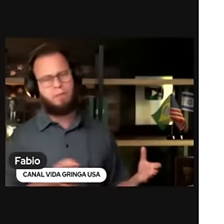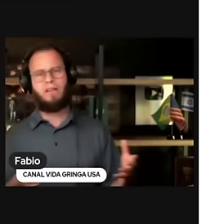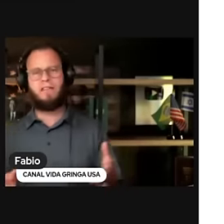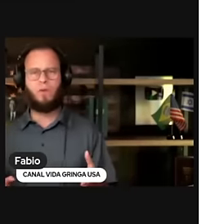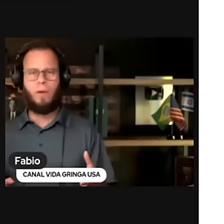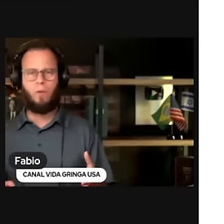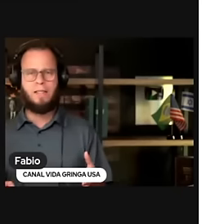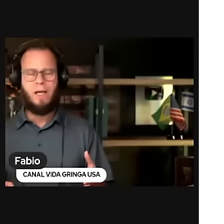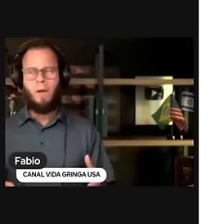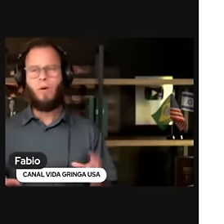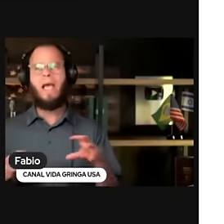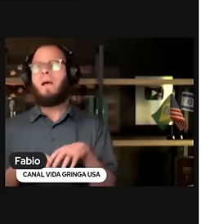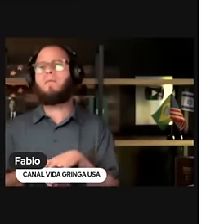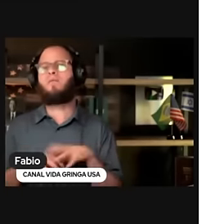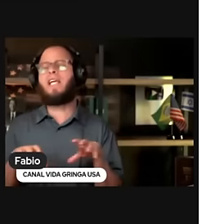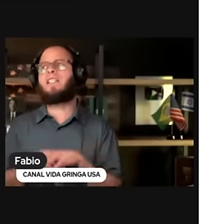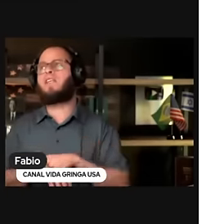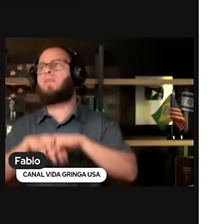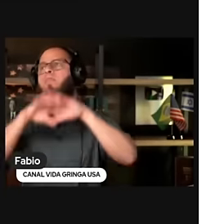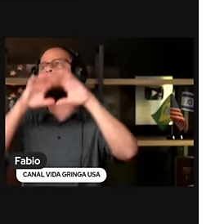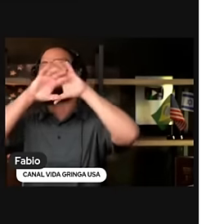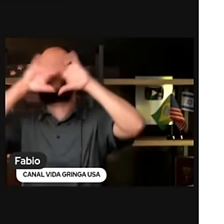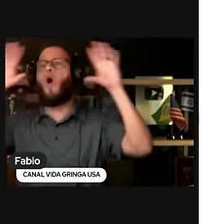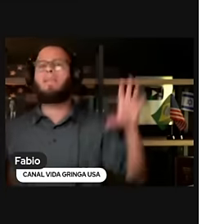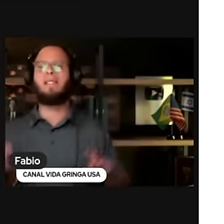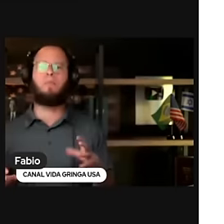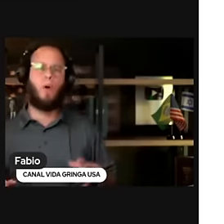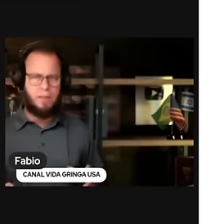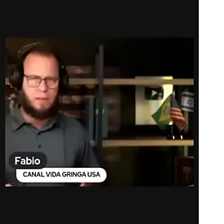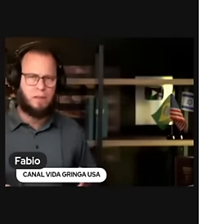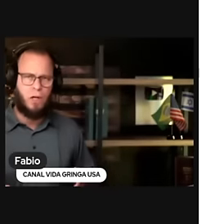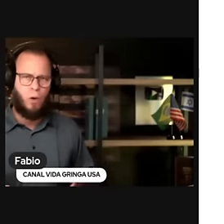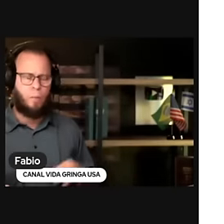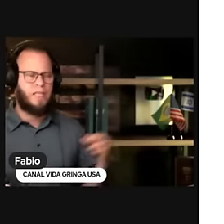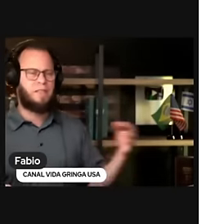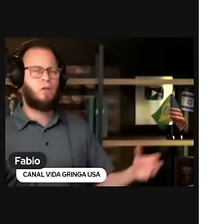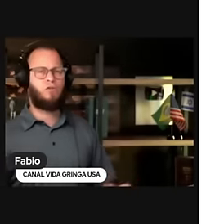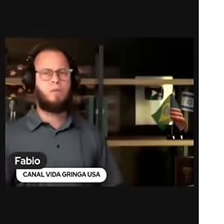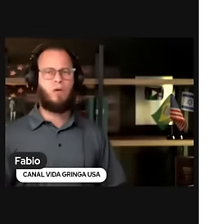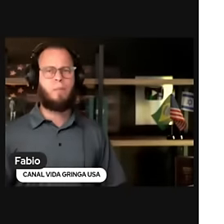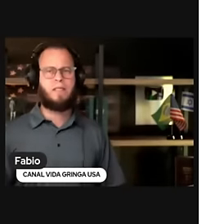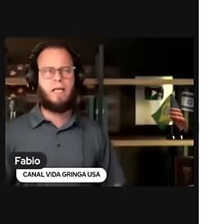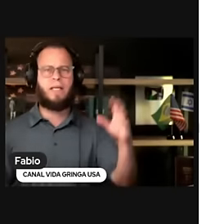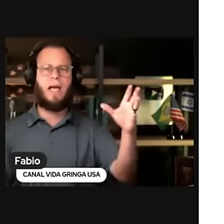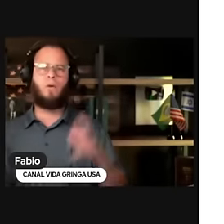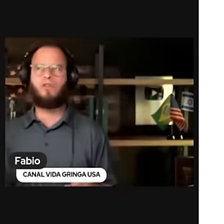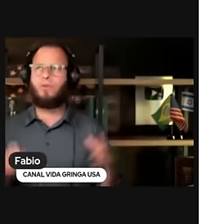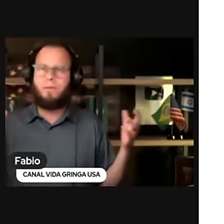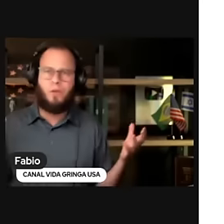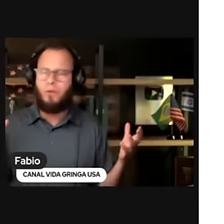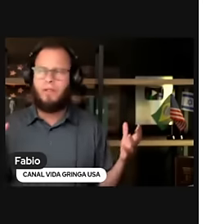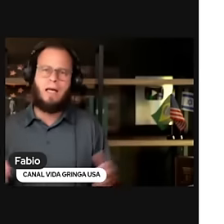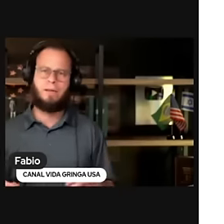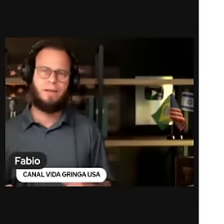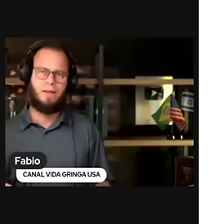vai tentar fazer alguma coisa porque diga-se na na na pior das hipóteses o presidente Donald trump se torna Presidente a guerra continua